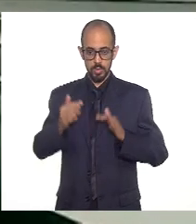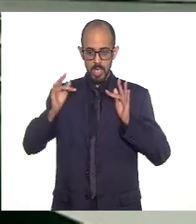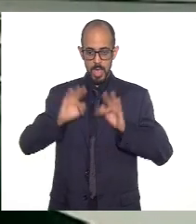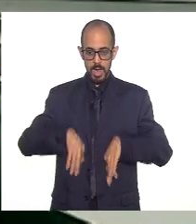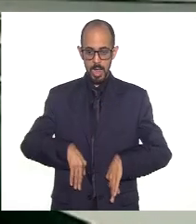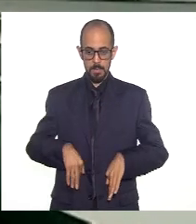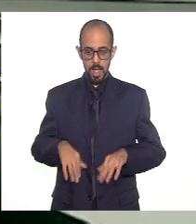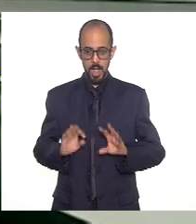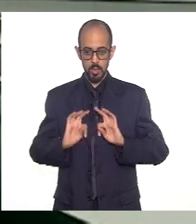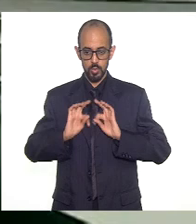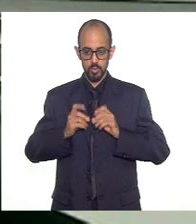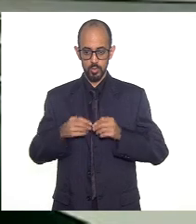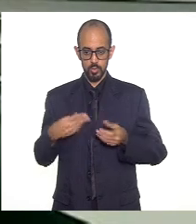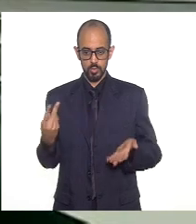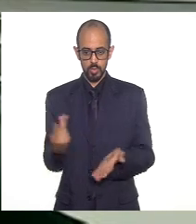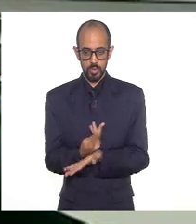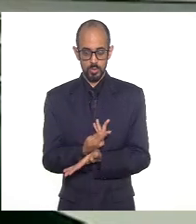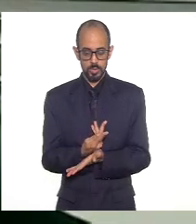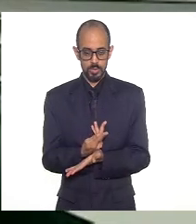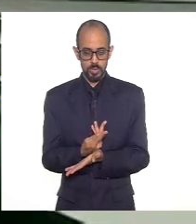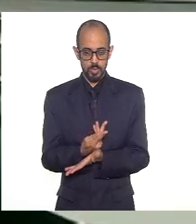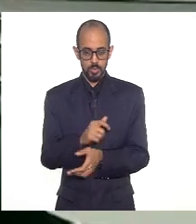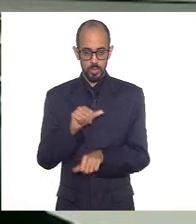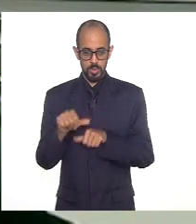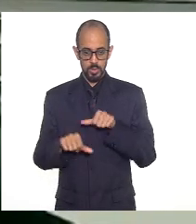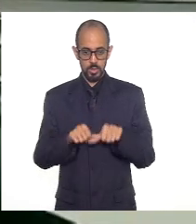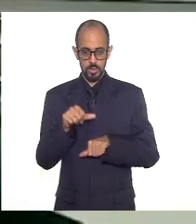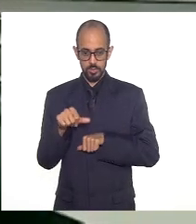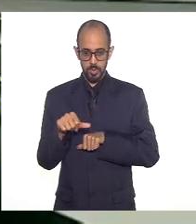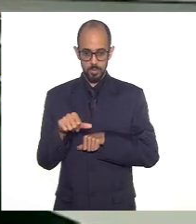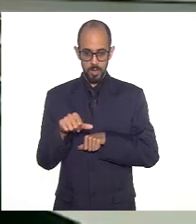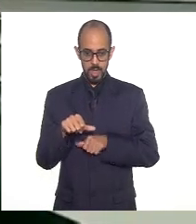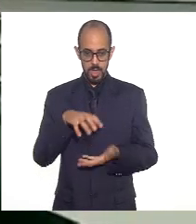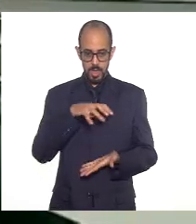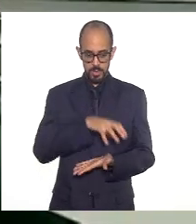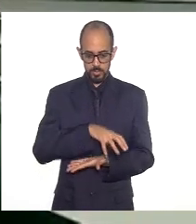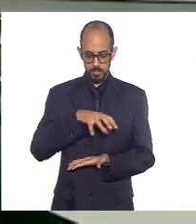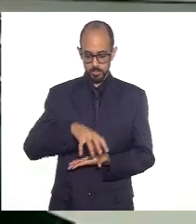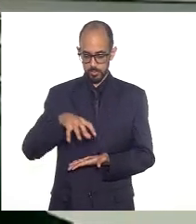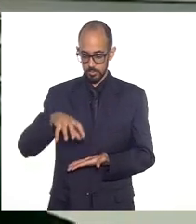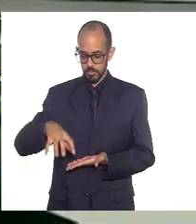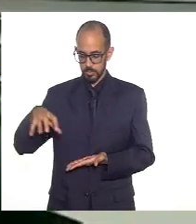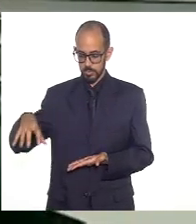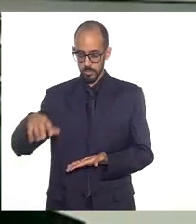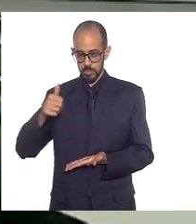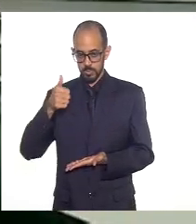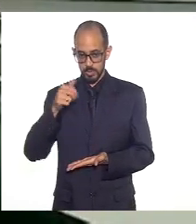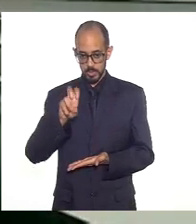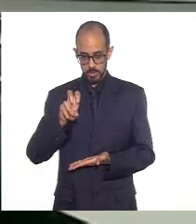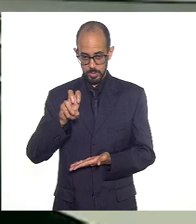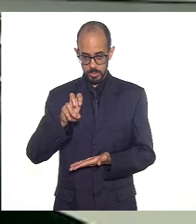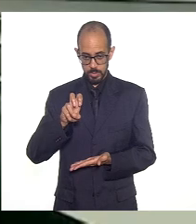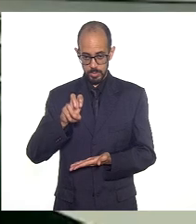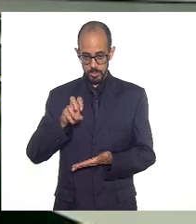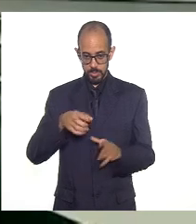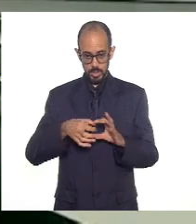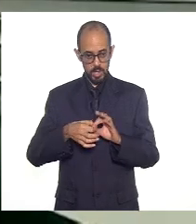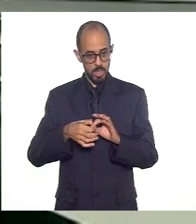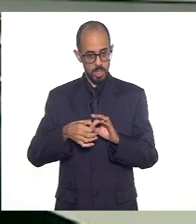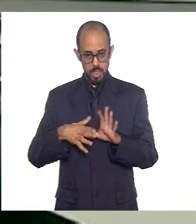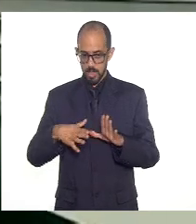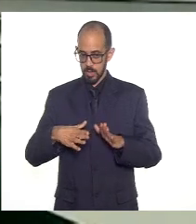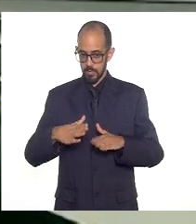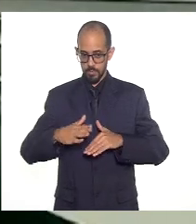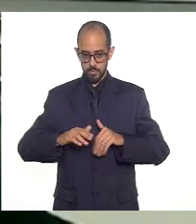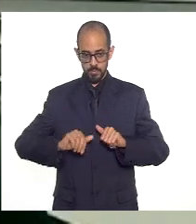isso e transformar as 15 regionais em